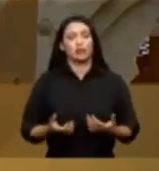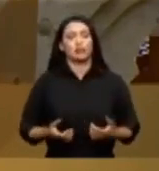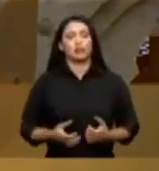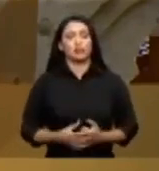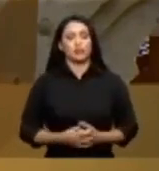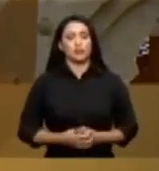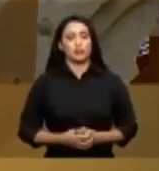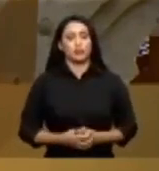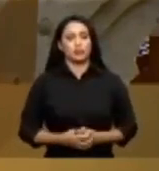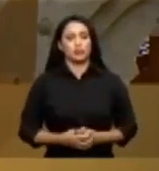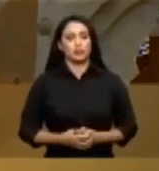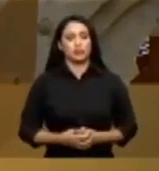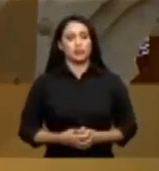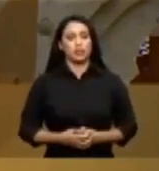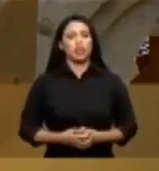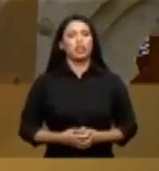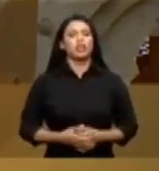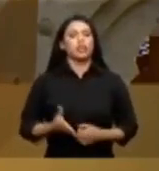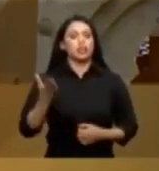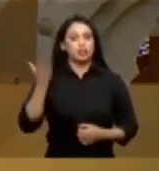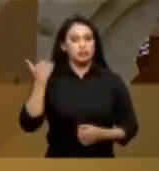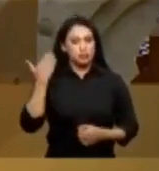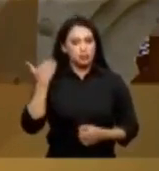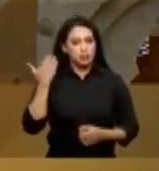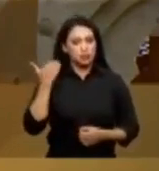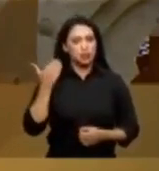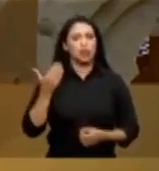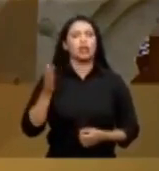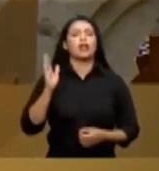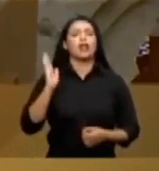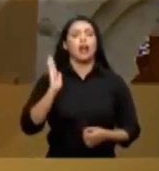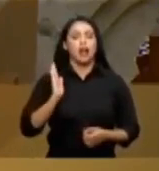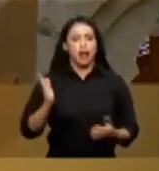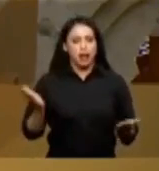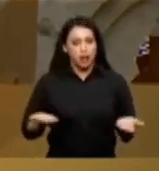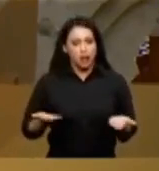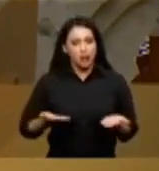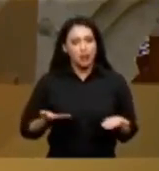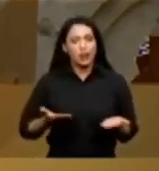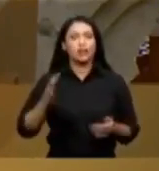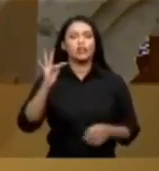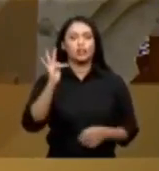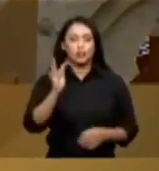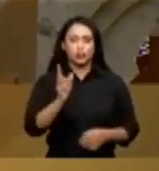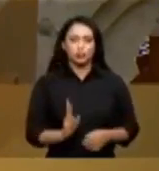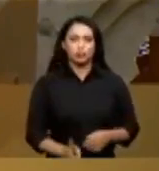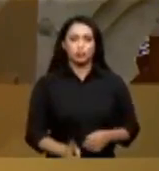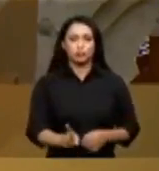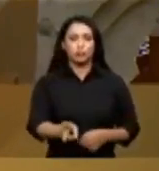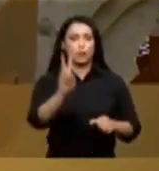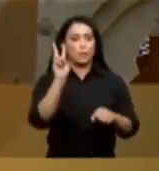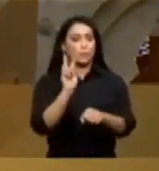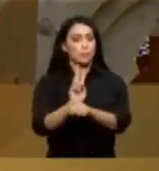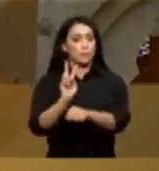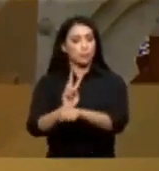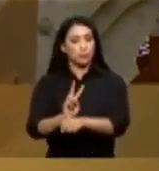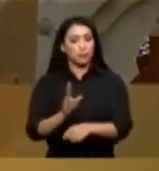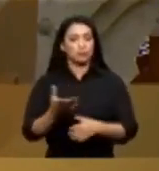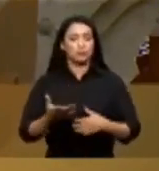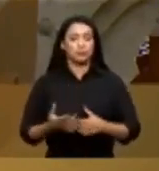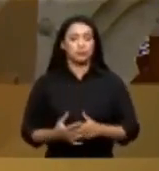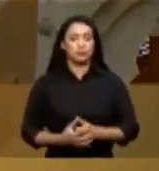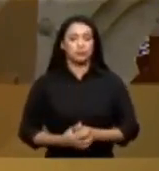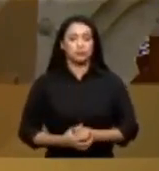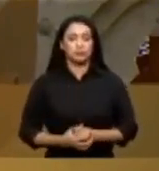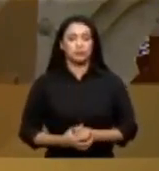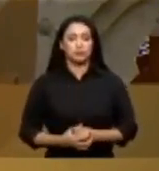sido e foi e o será com certeza um dos seus maiores guardiões.